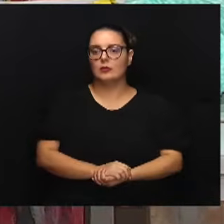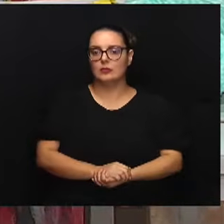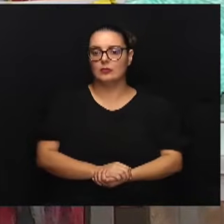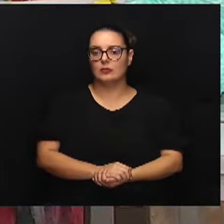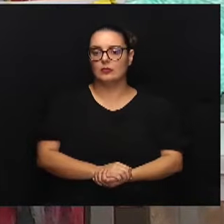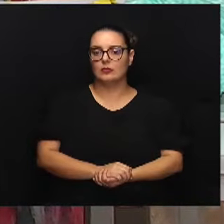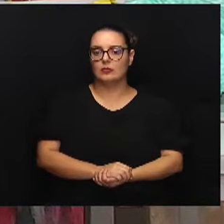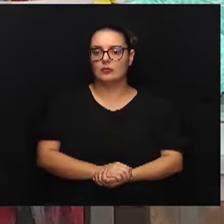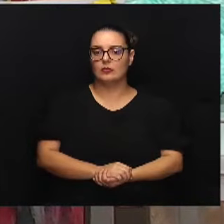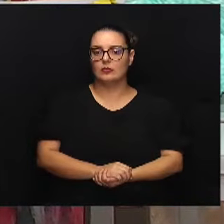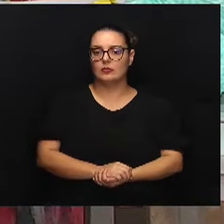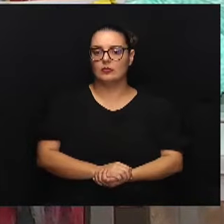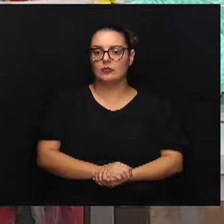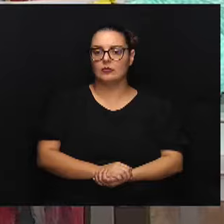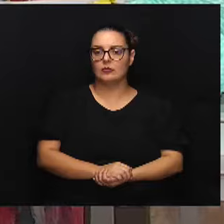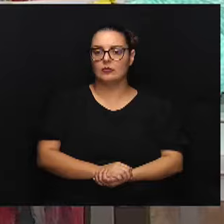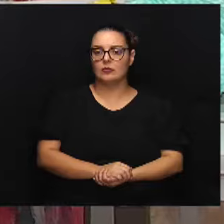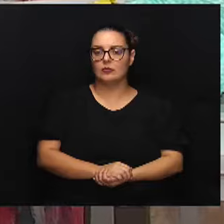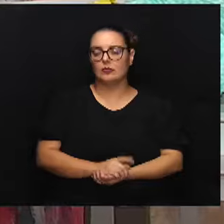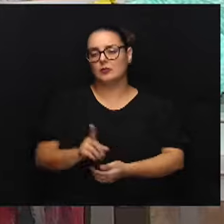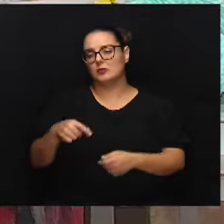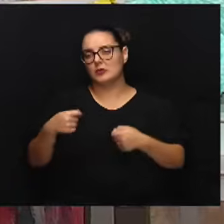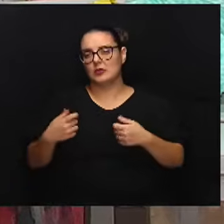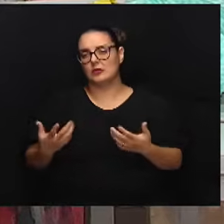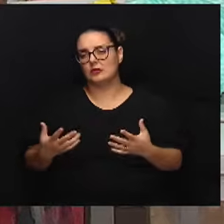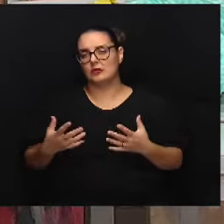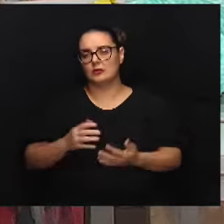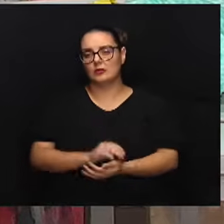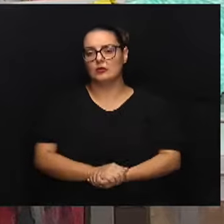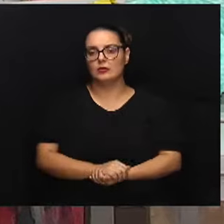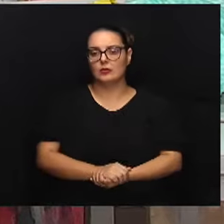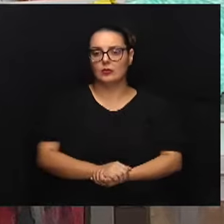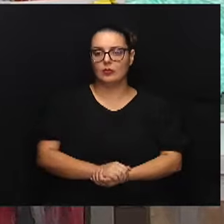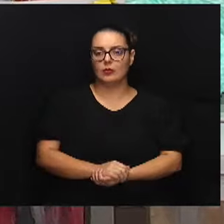amarelo. Não precisa agora necessariamente pintar o pássaro,